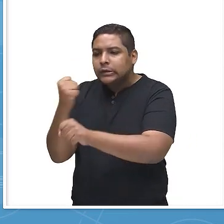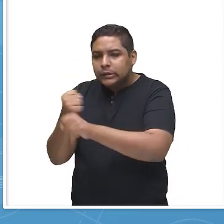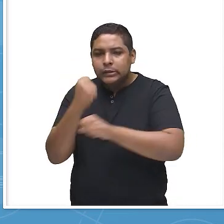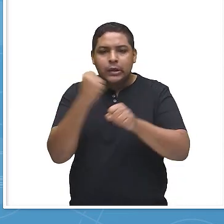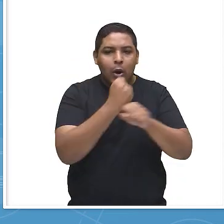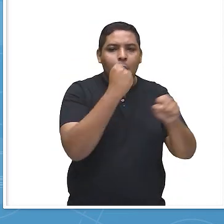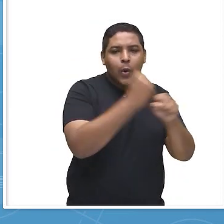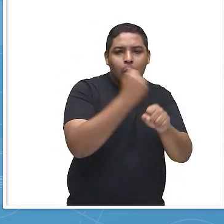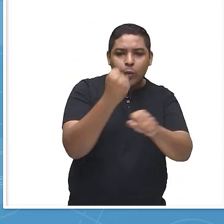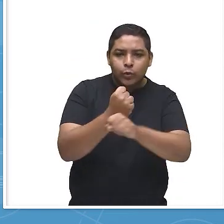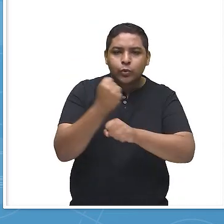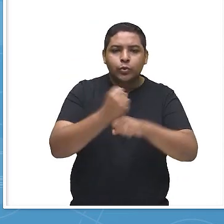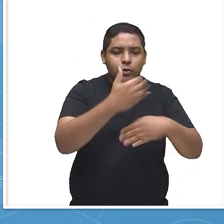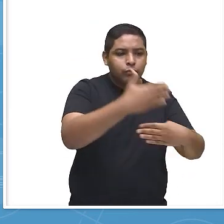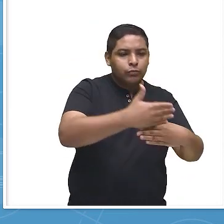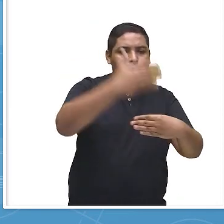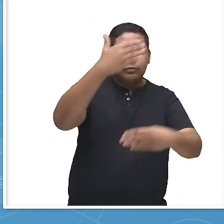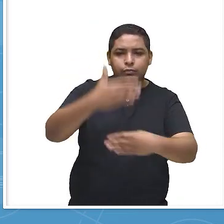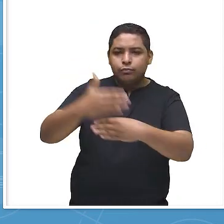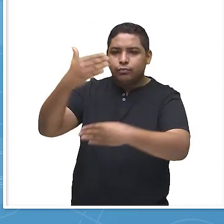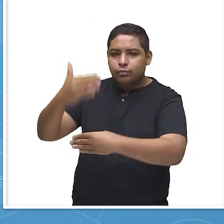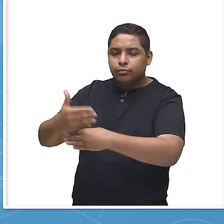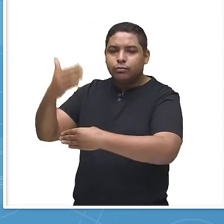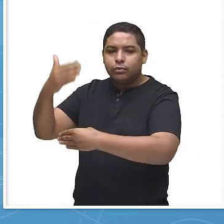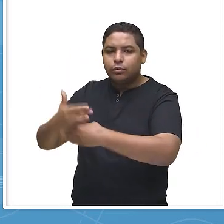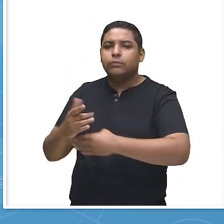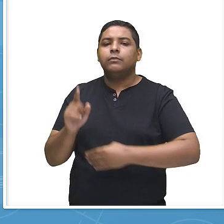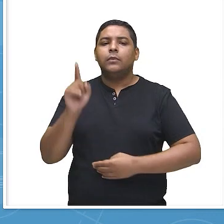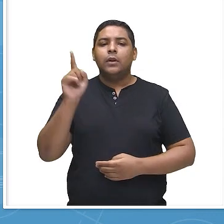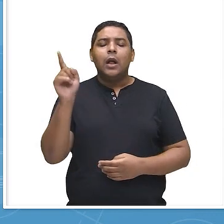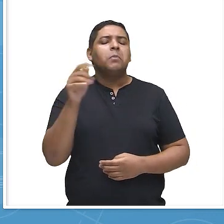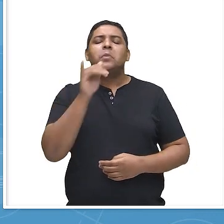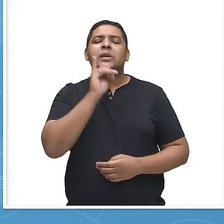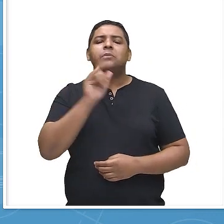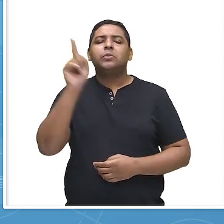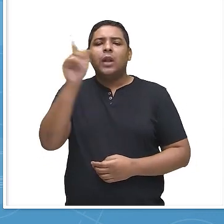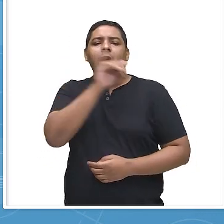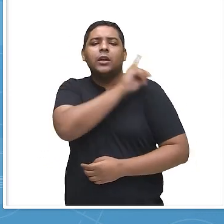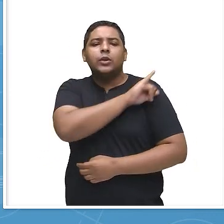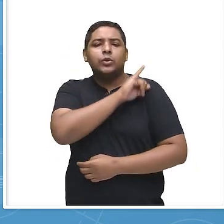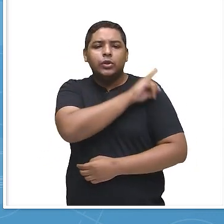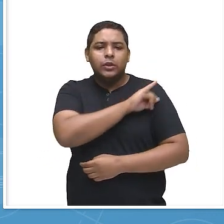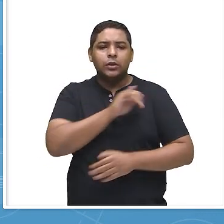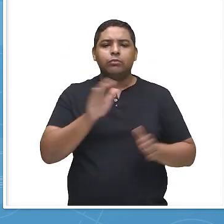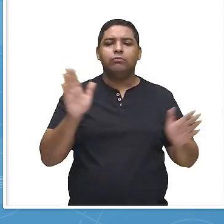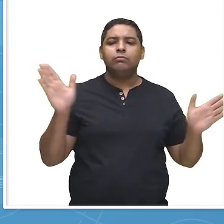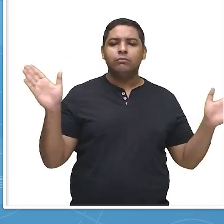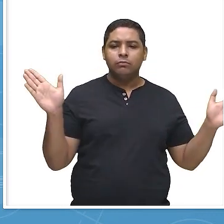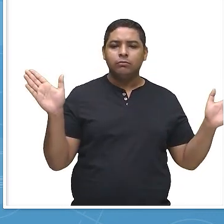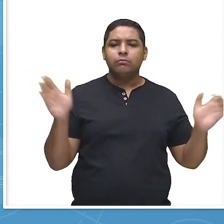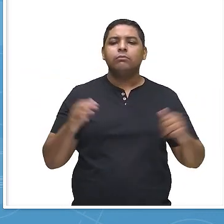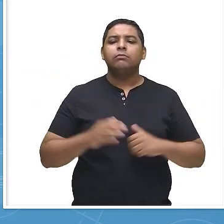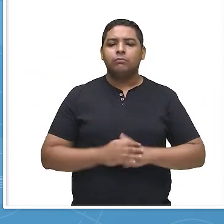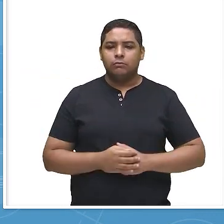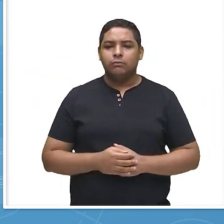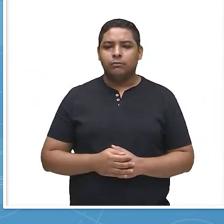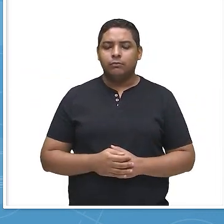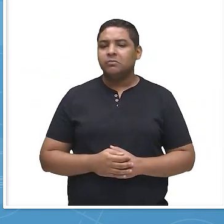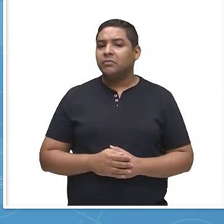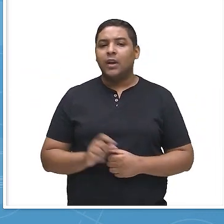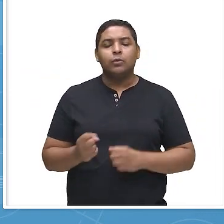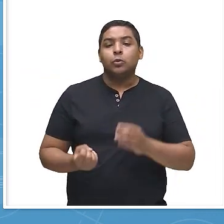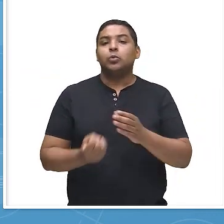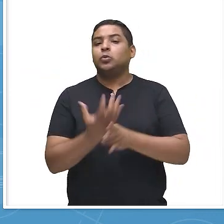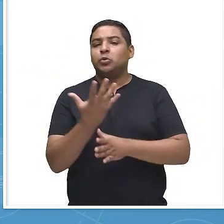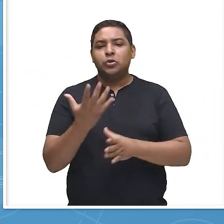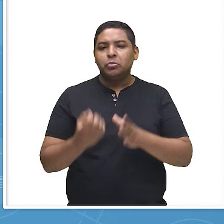paisagem. Por exemplo, o Cristo Redentor, lá no Rio de Janeiro, né? A estátua do Cristo Redentor, ela não surgiu do